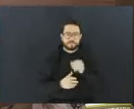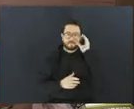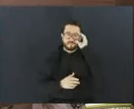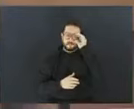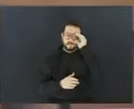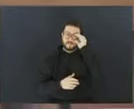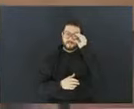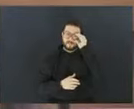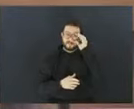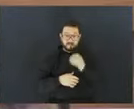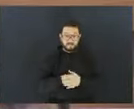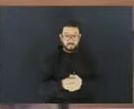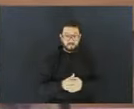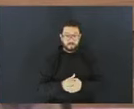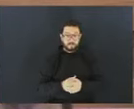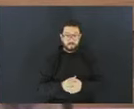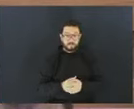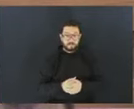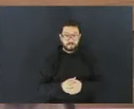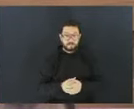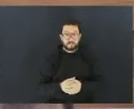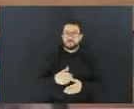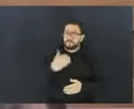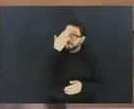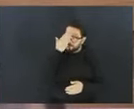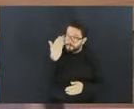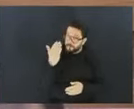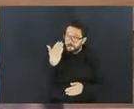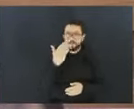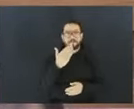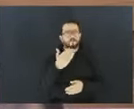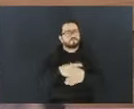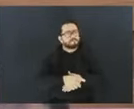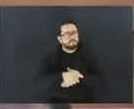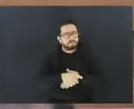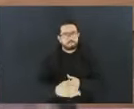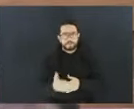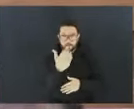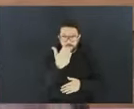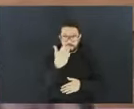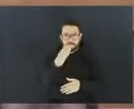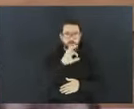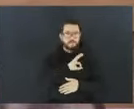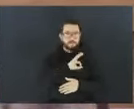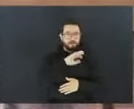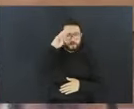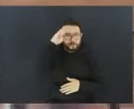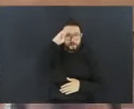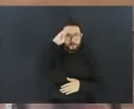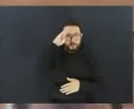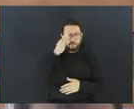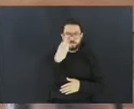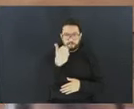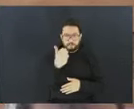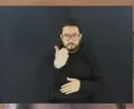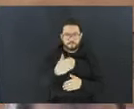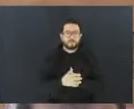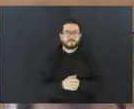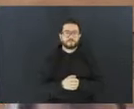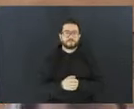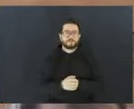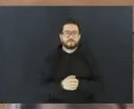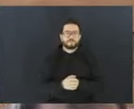Obrigado pela palavra, cumprimentos presentes, o policial militar Hudson em especial. O Ministério Público